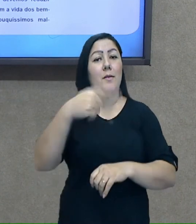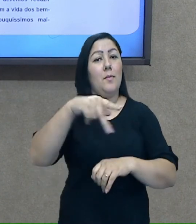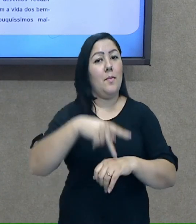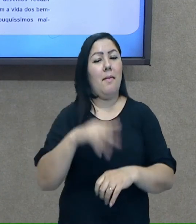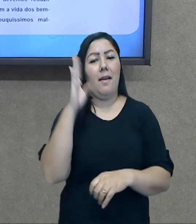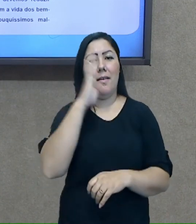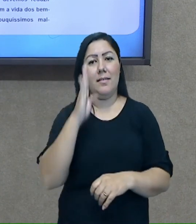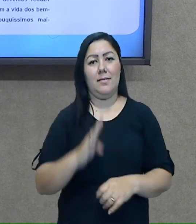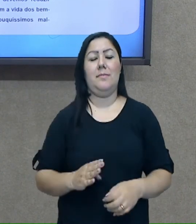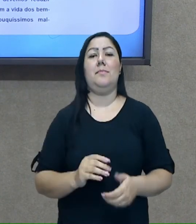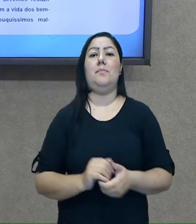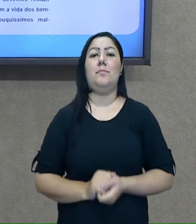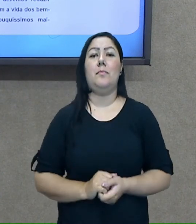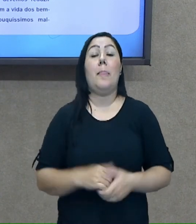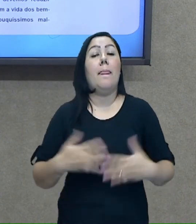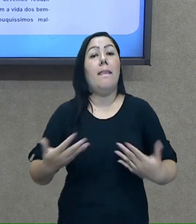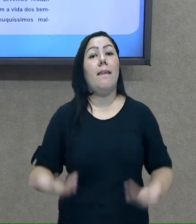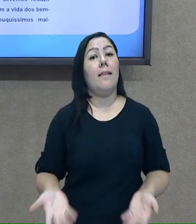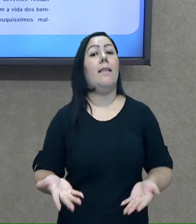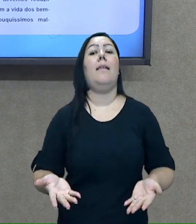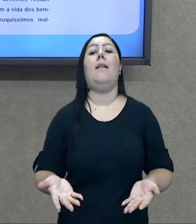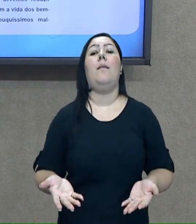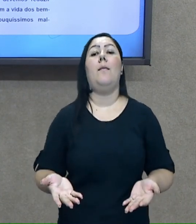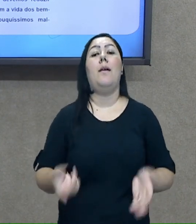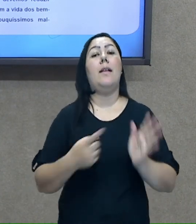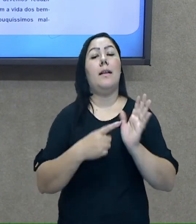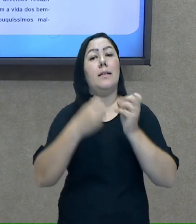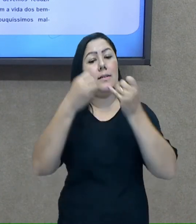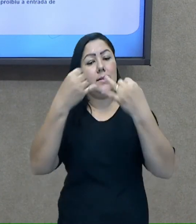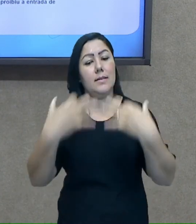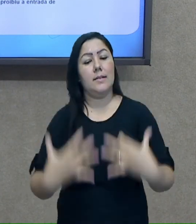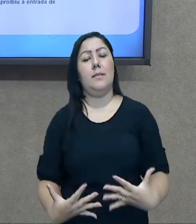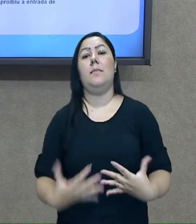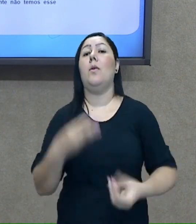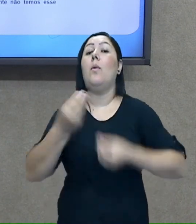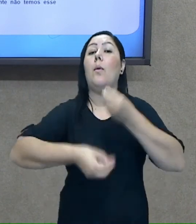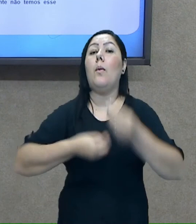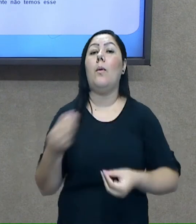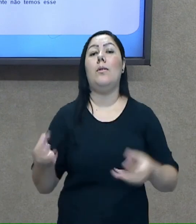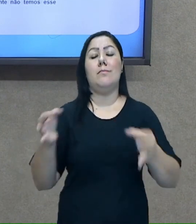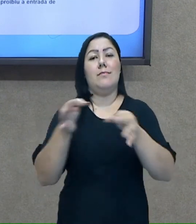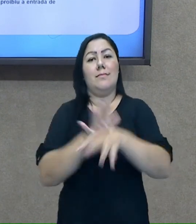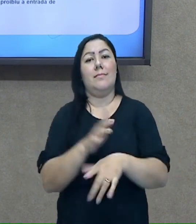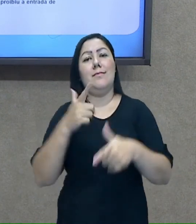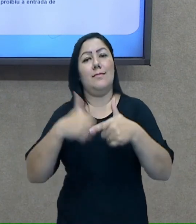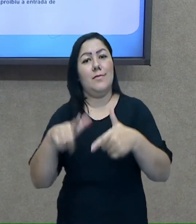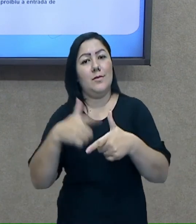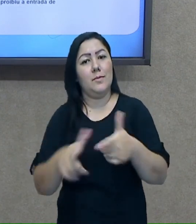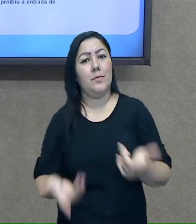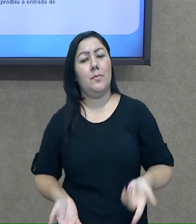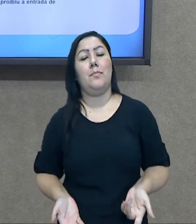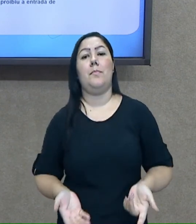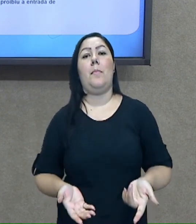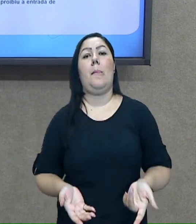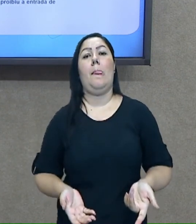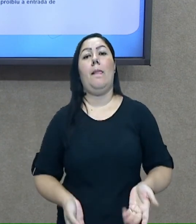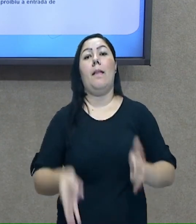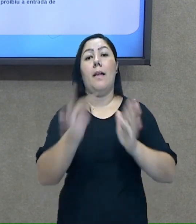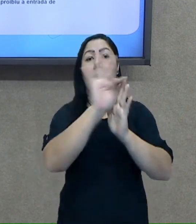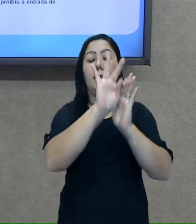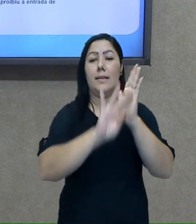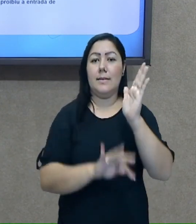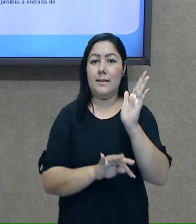a forma de resolver a situação. Então percebemos que esse texto ele foi realizado em